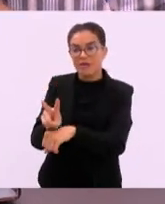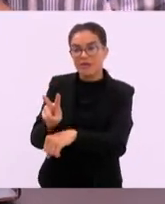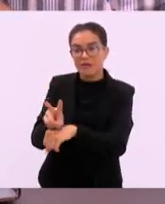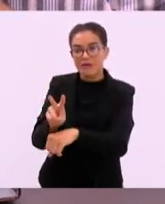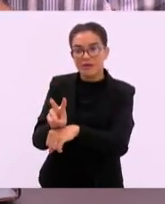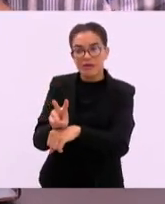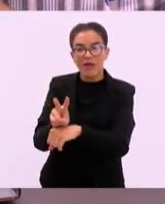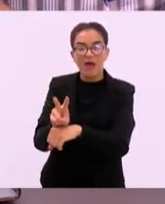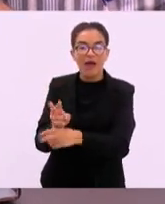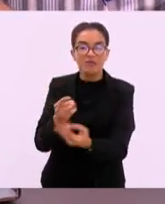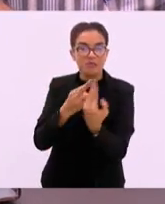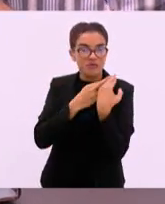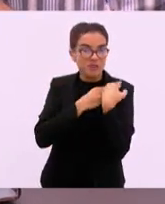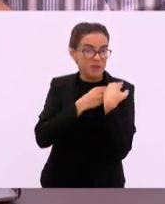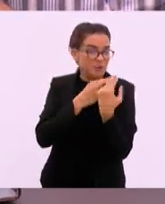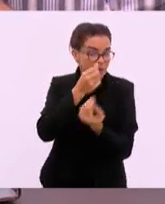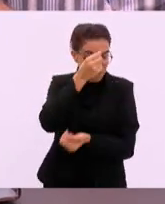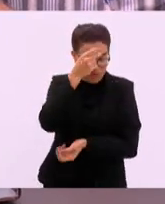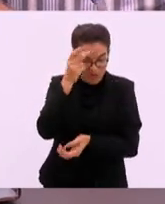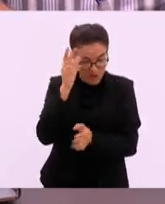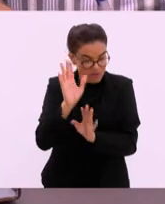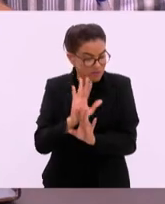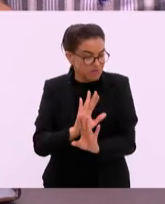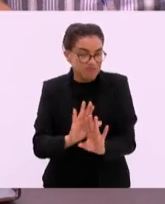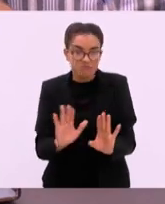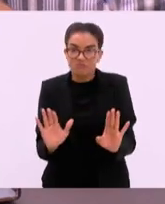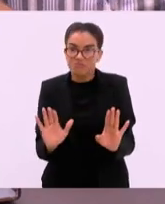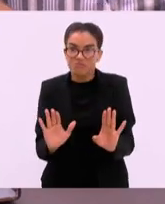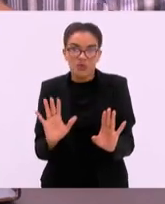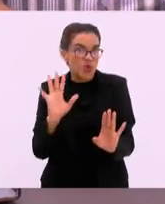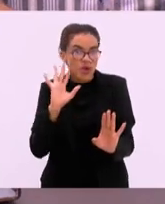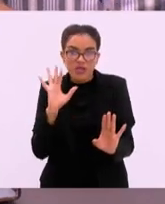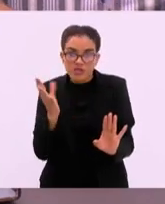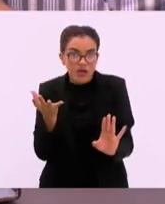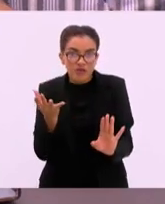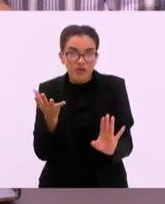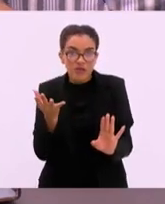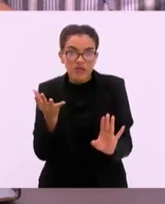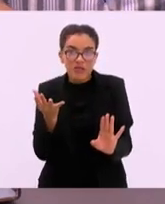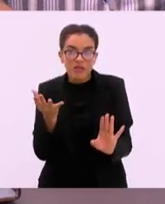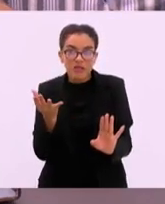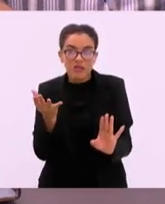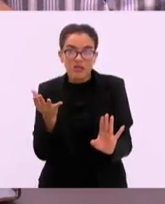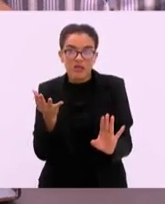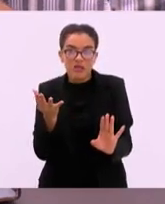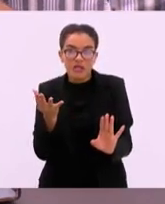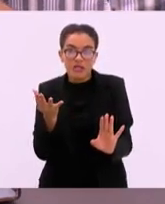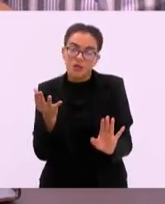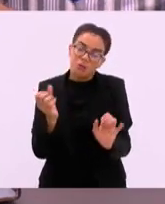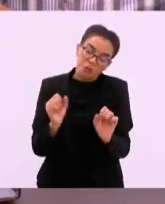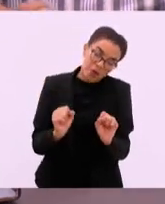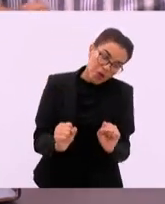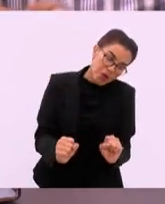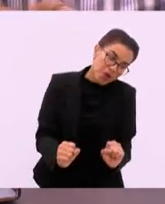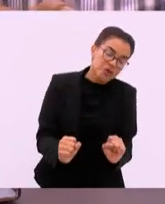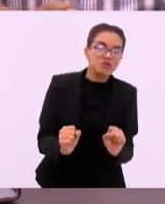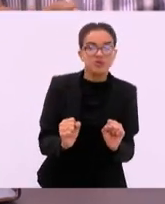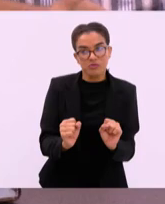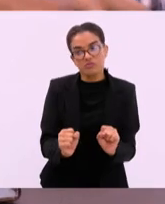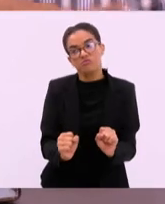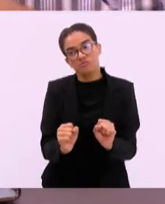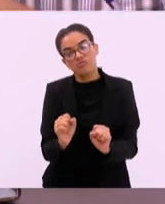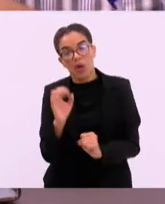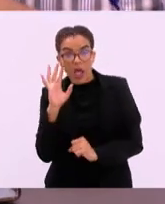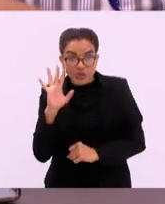couber a autonomia municipal. Mas isso já está preservado. Não resolve, Luiz Paulo? Acho que pode ser. Pode ser, mas... Seria uma